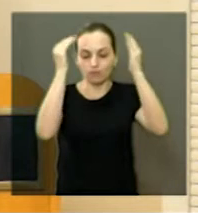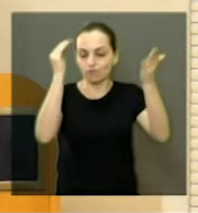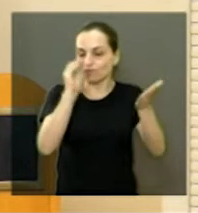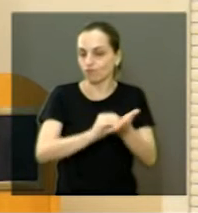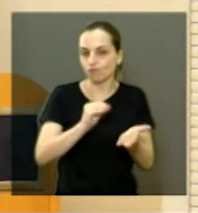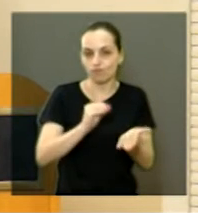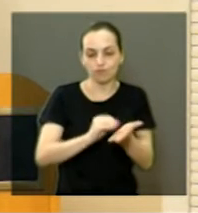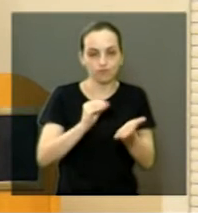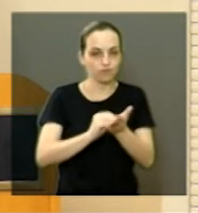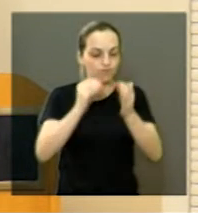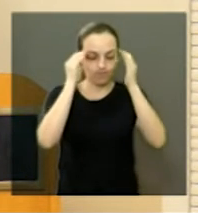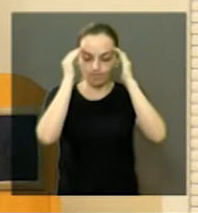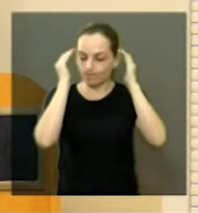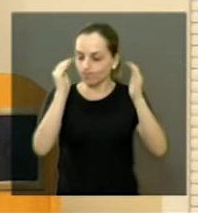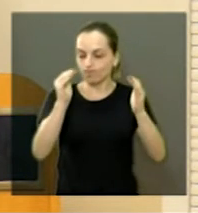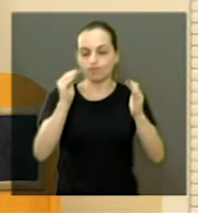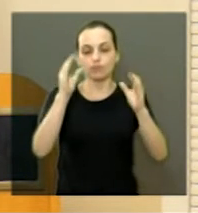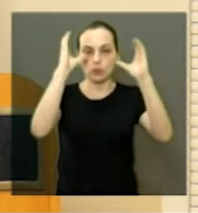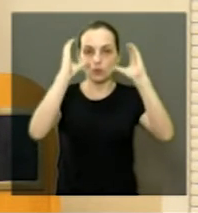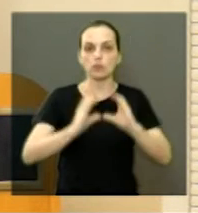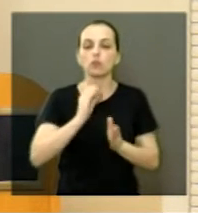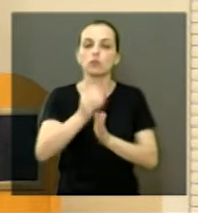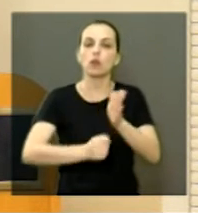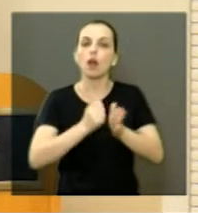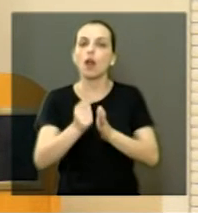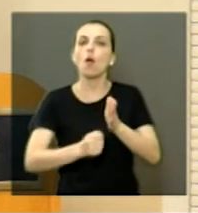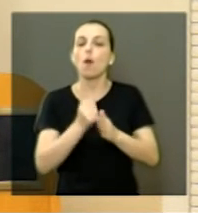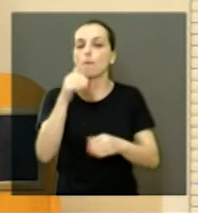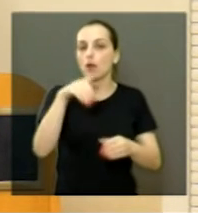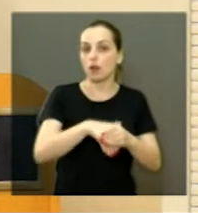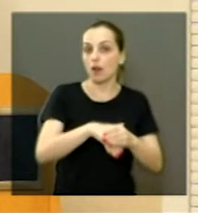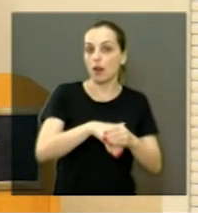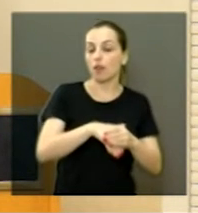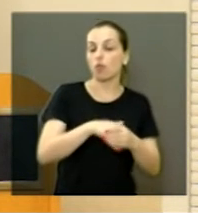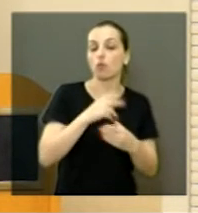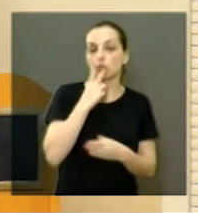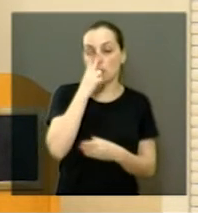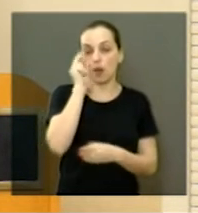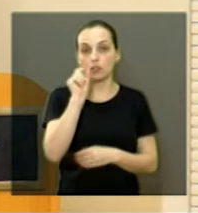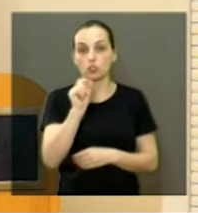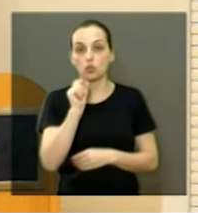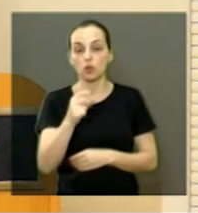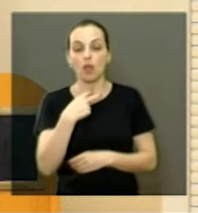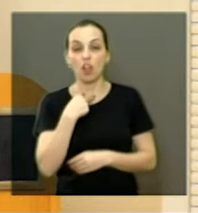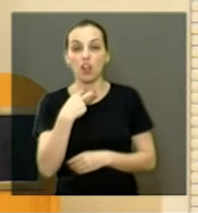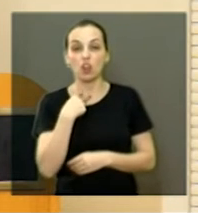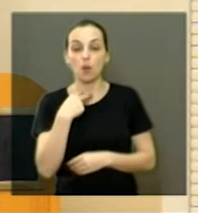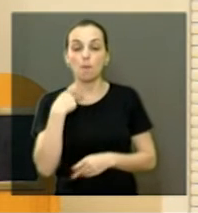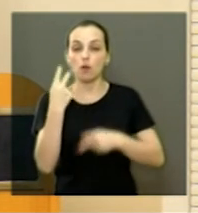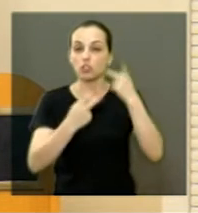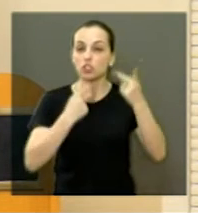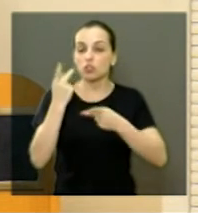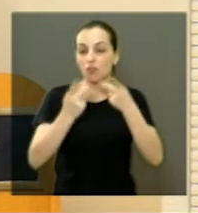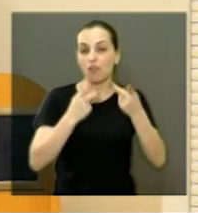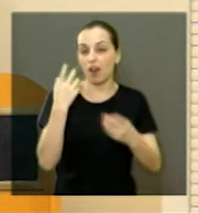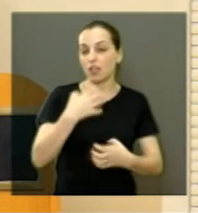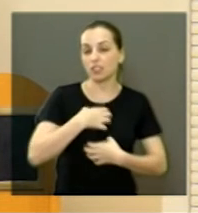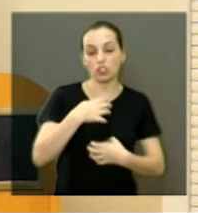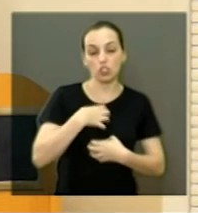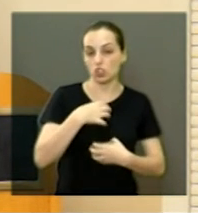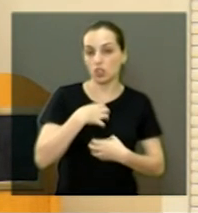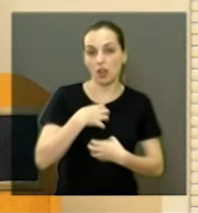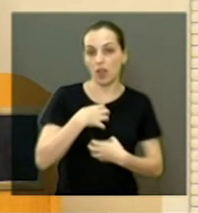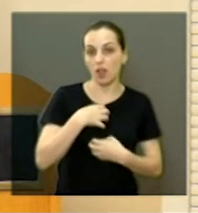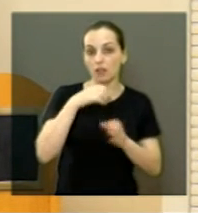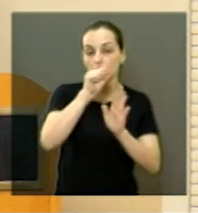cidadãos e os nossos cidadãos e araraquara para os nossos eleitores eu acho que nós não podemos falar isso nesse tempo que nós estamos nesse